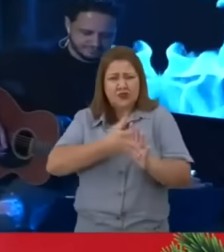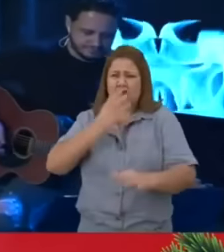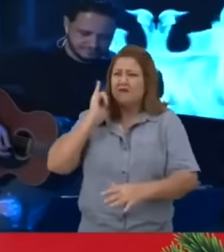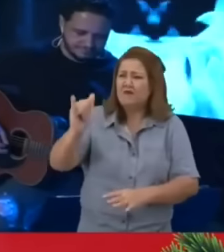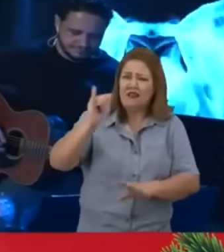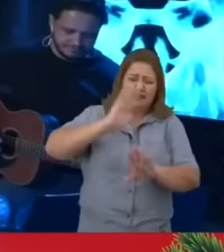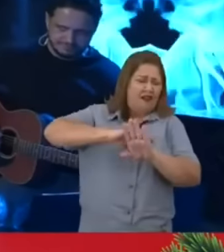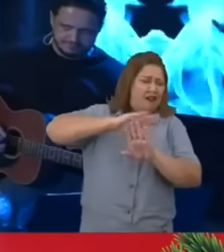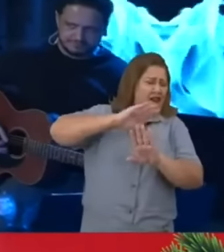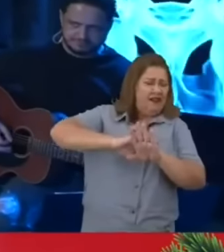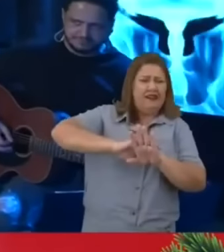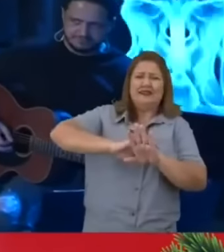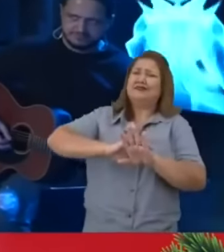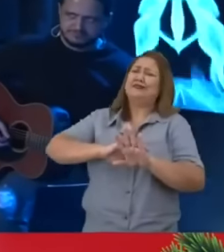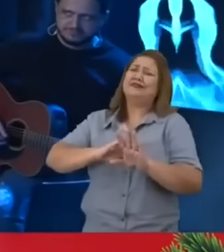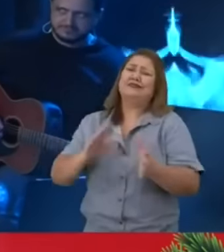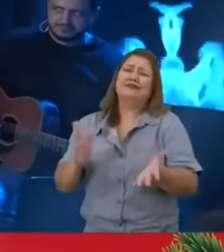Só vocês.